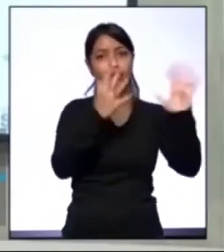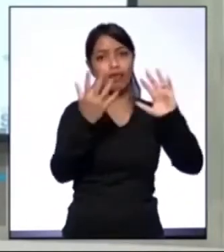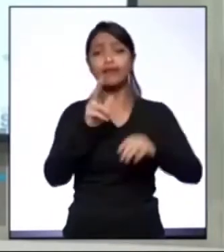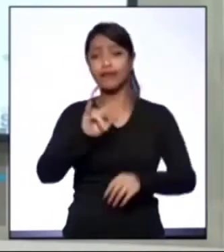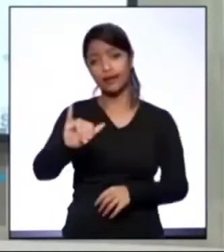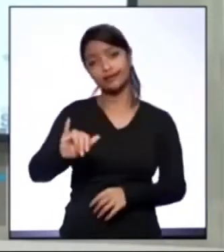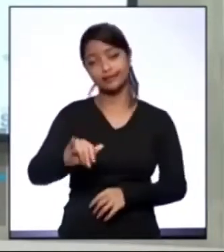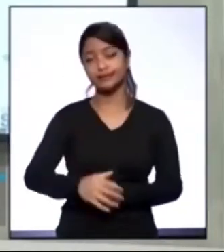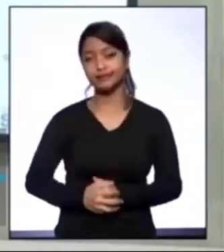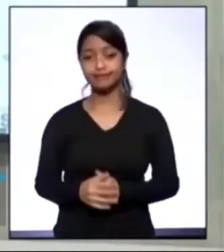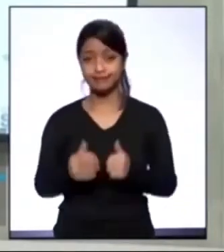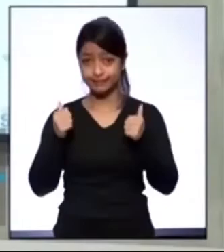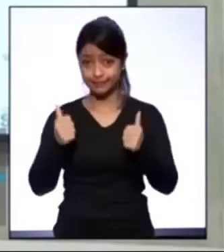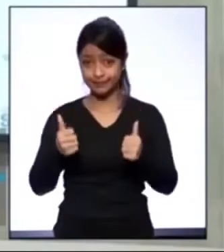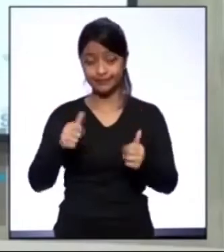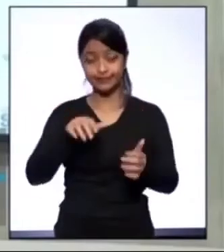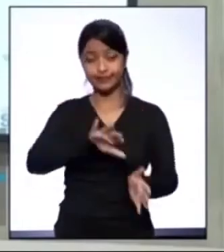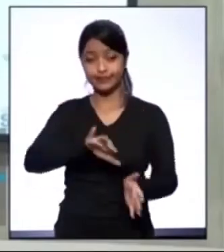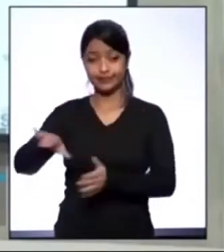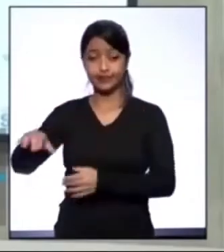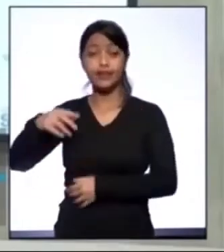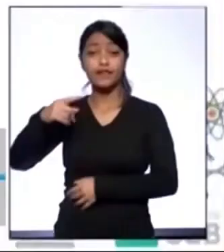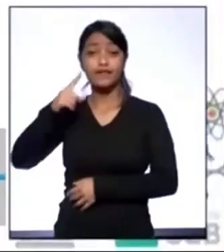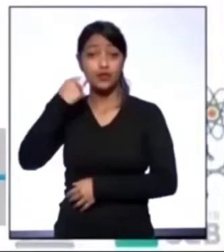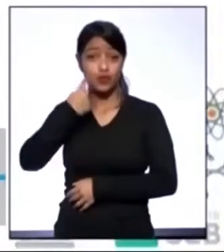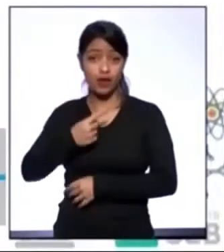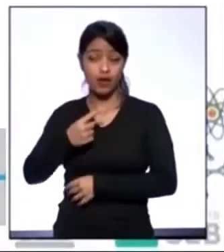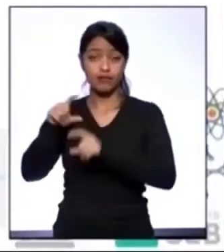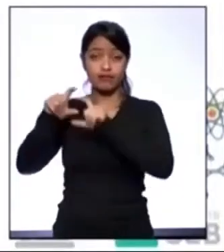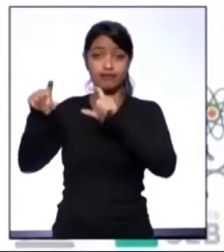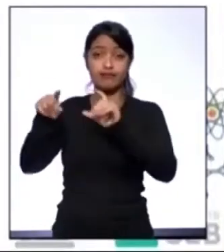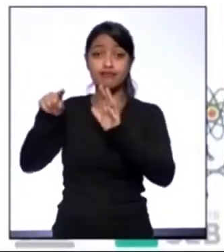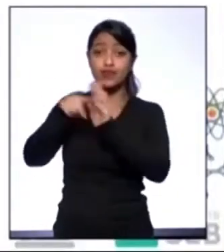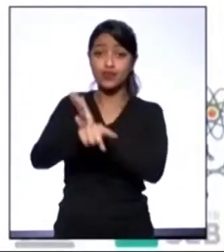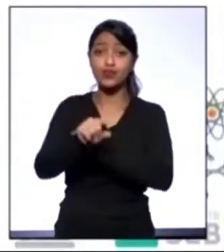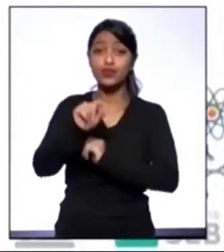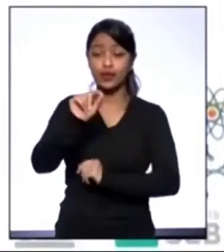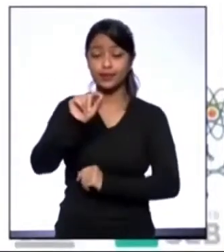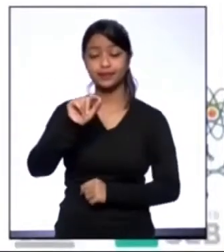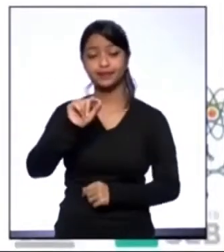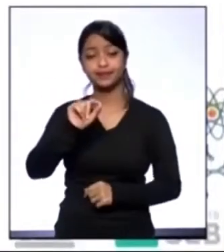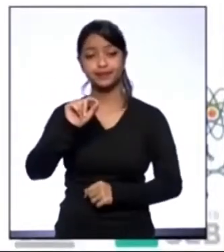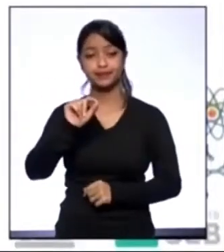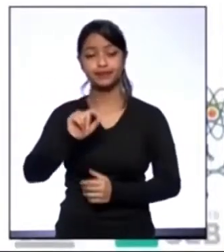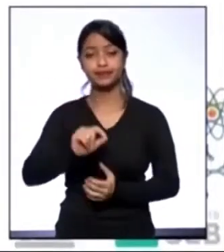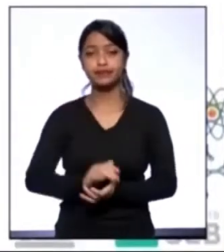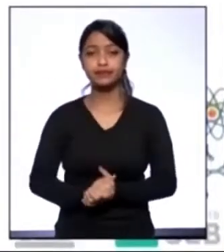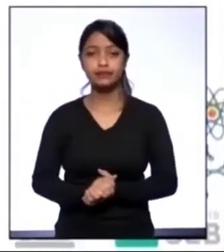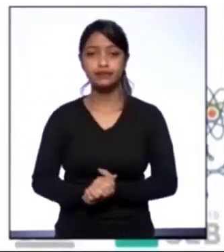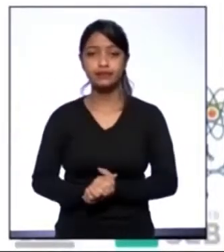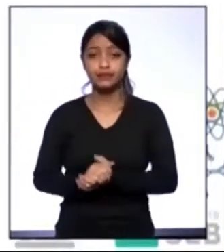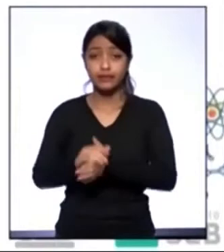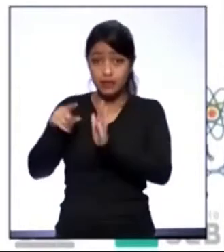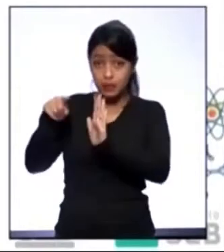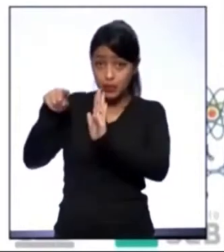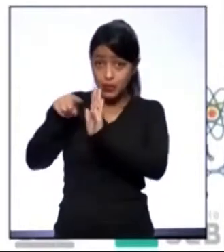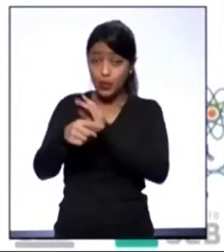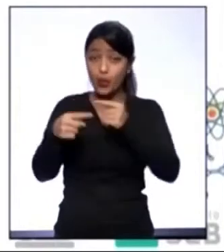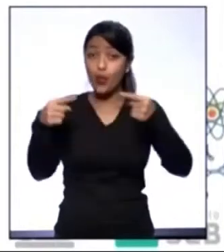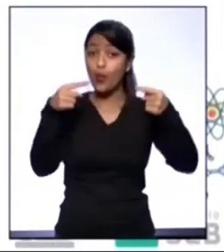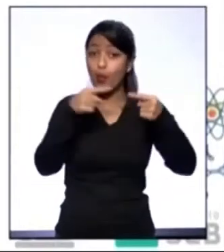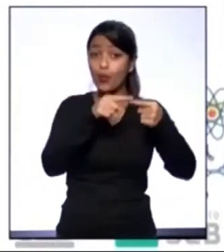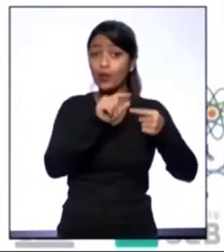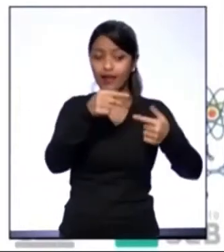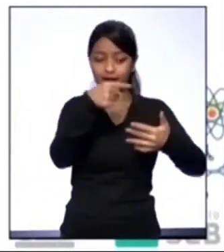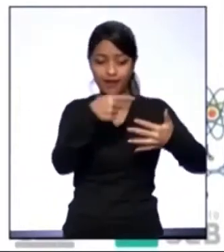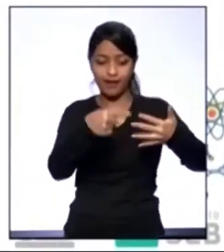ver? Bom, aparece assim no vestibular, galera. Pensando no quê? Pensando nos fatores climáticos.